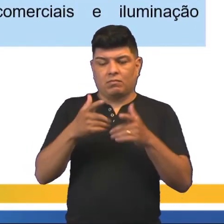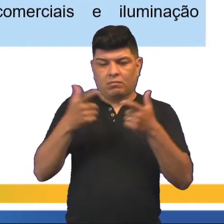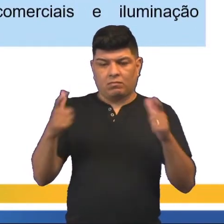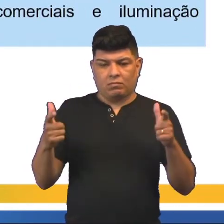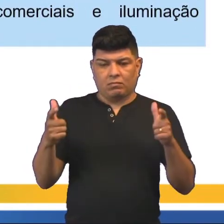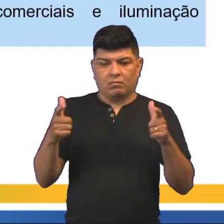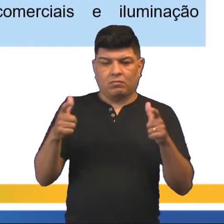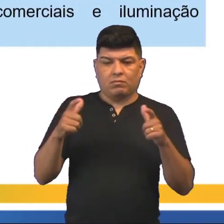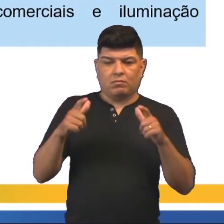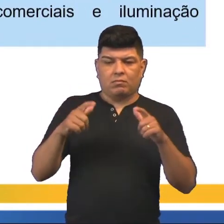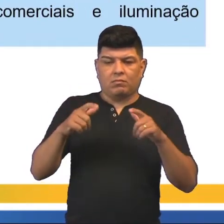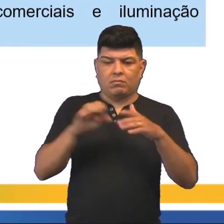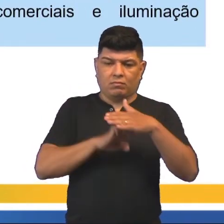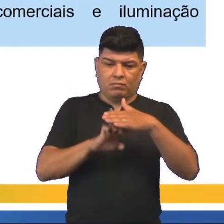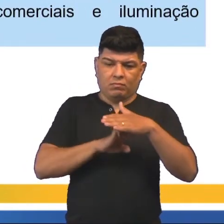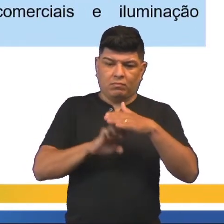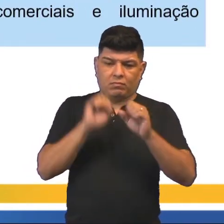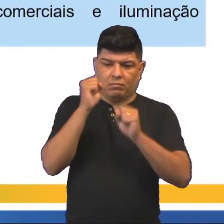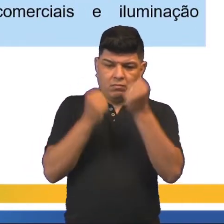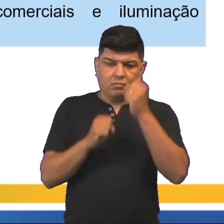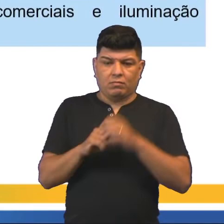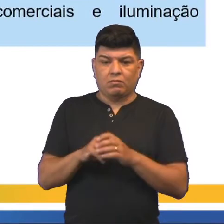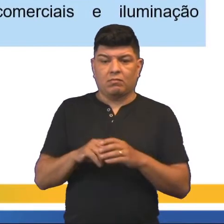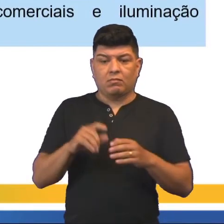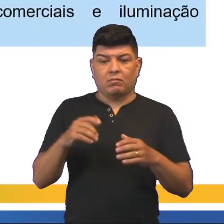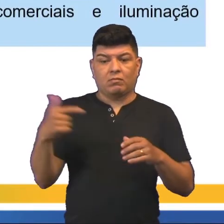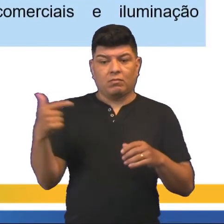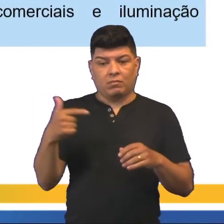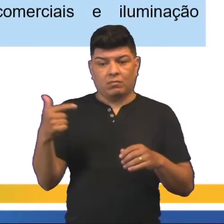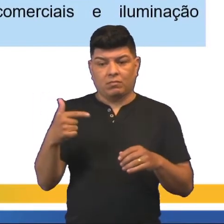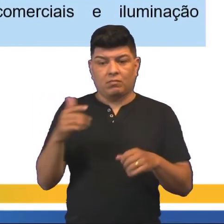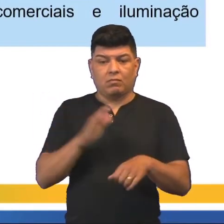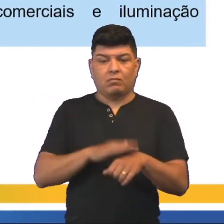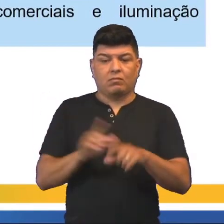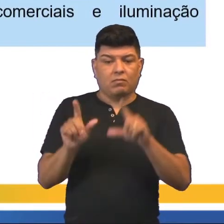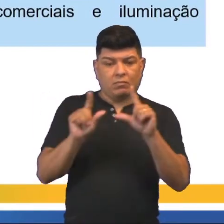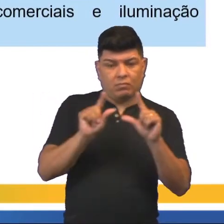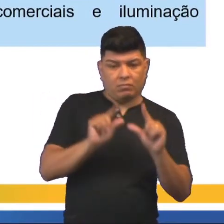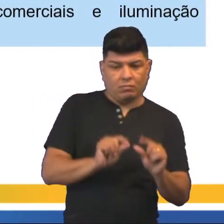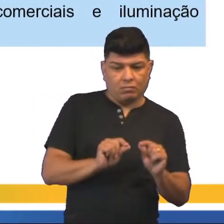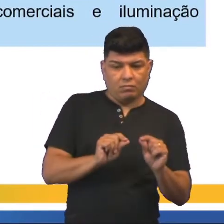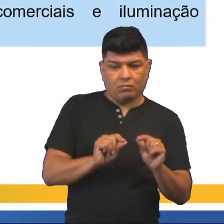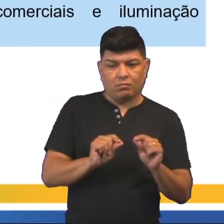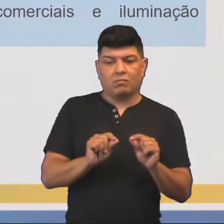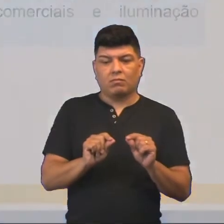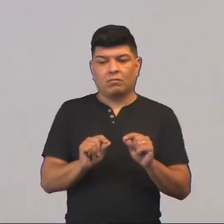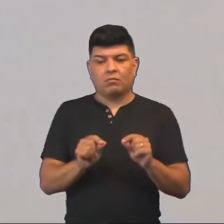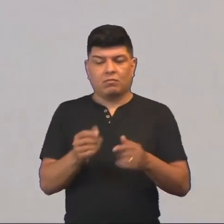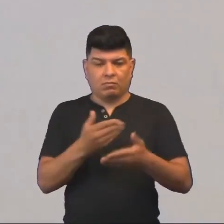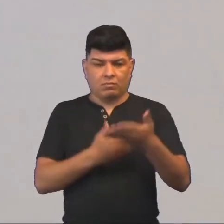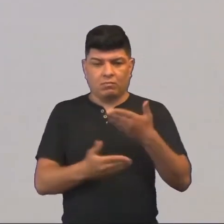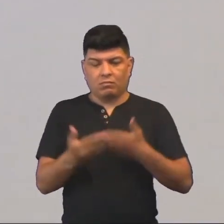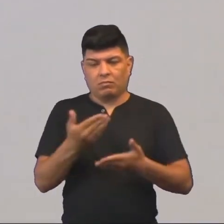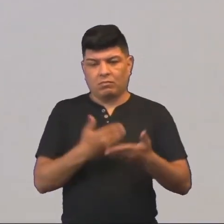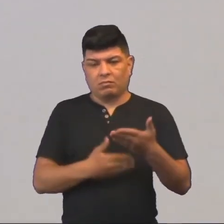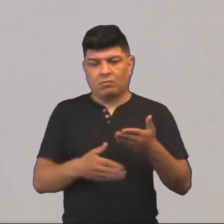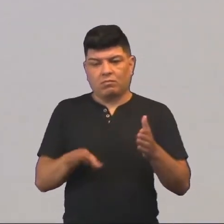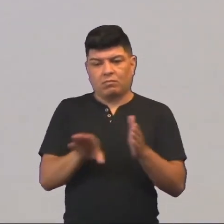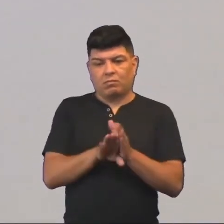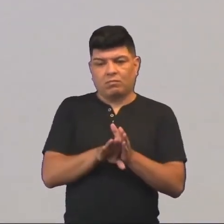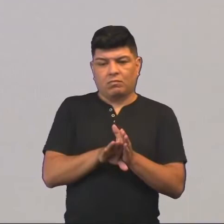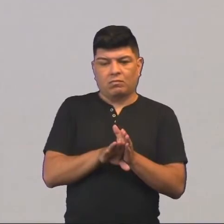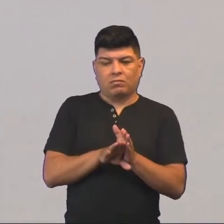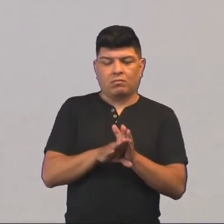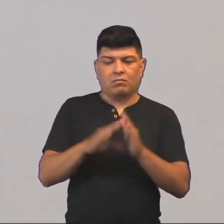grandes empresas e até mesmo indústrias. Já as secundárias são as de baixa tensão, ou seja, as secundárias são as que vão